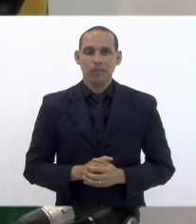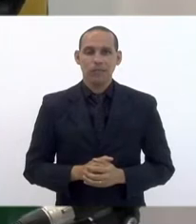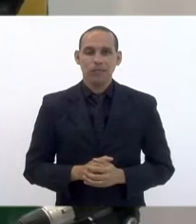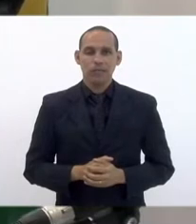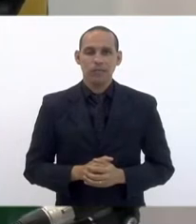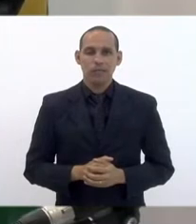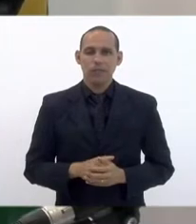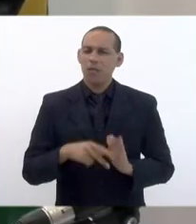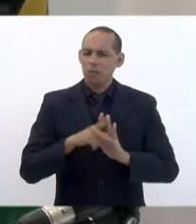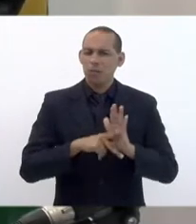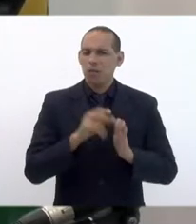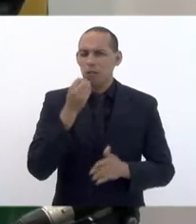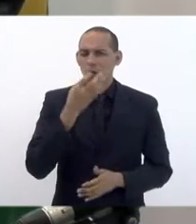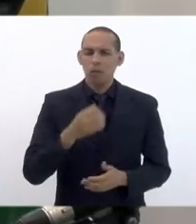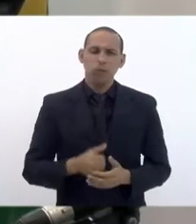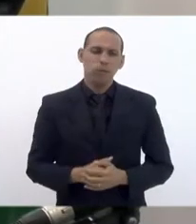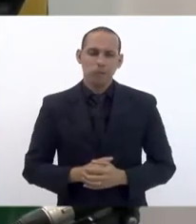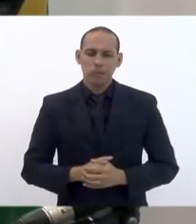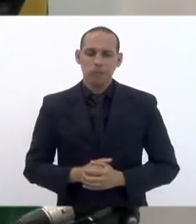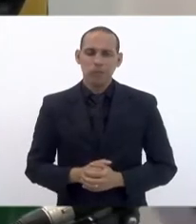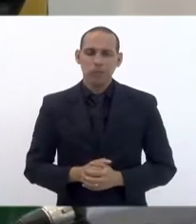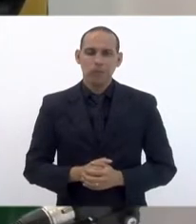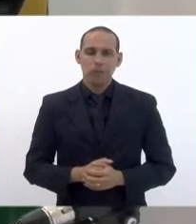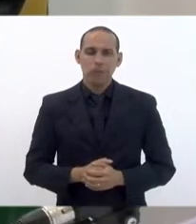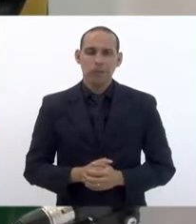O projeto é muito bom.